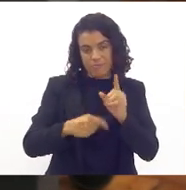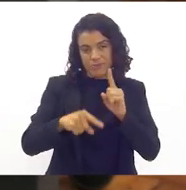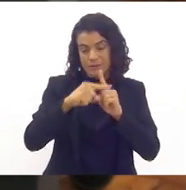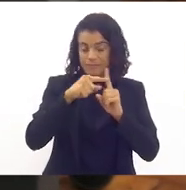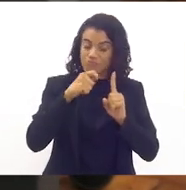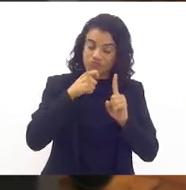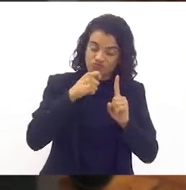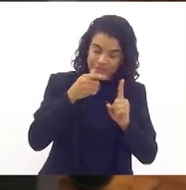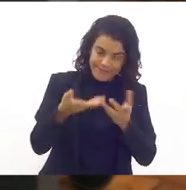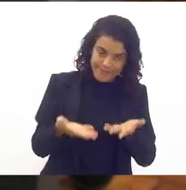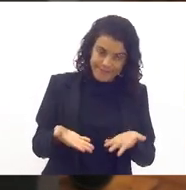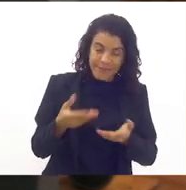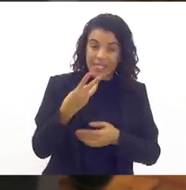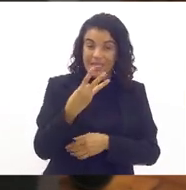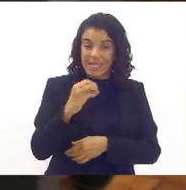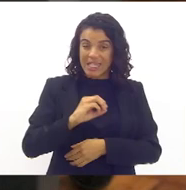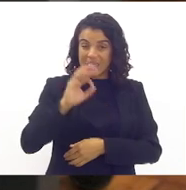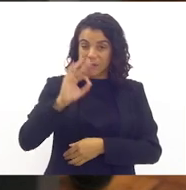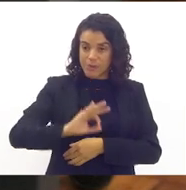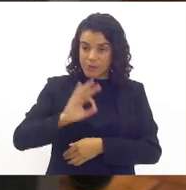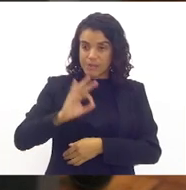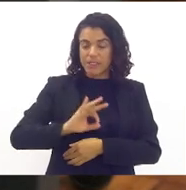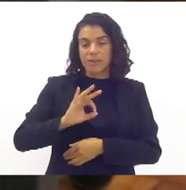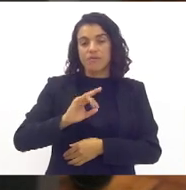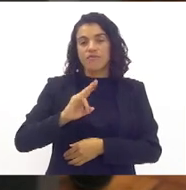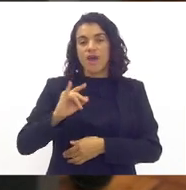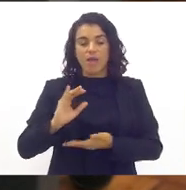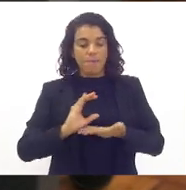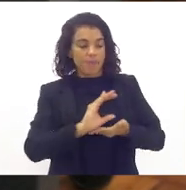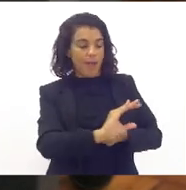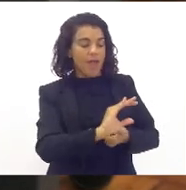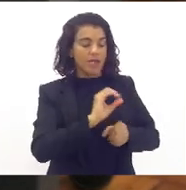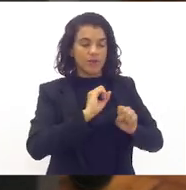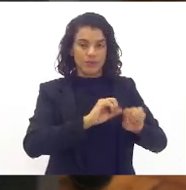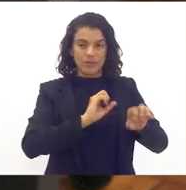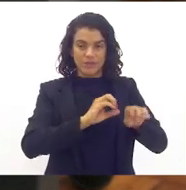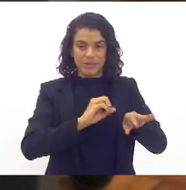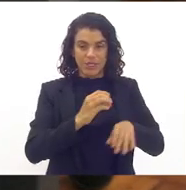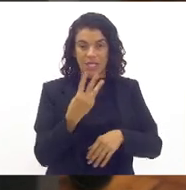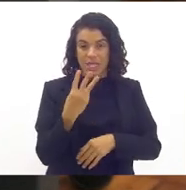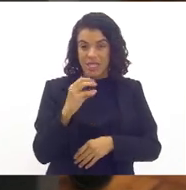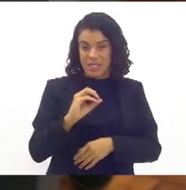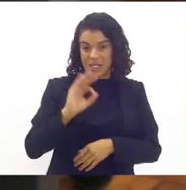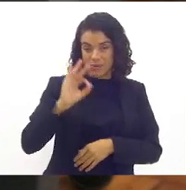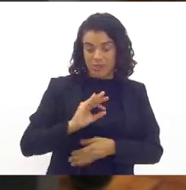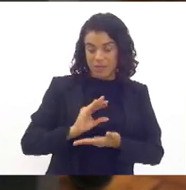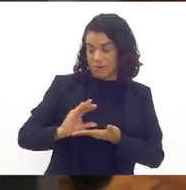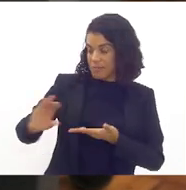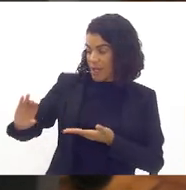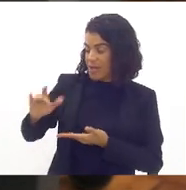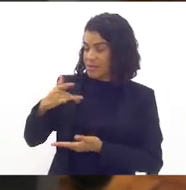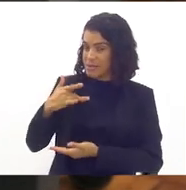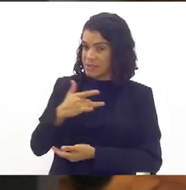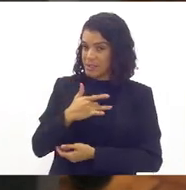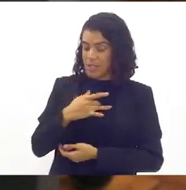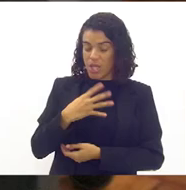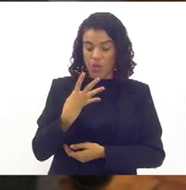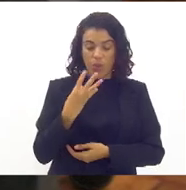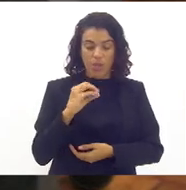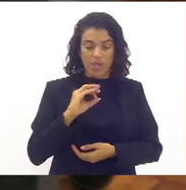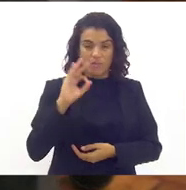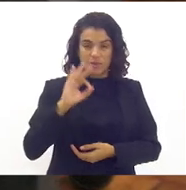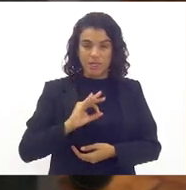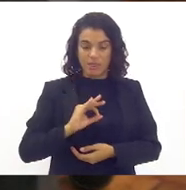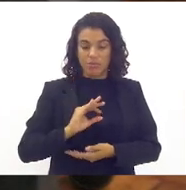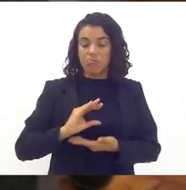chega. Mas 30% irá para a educação, 30% para a saúde e 40%